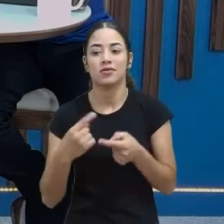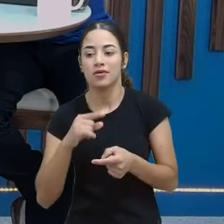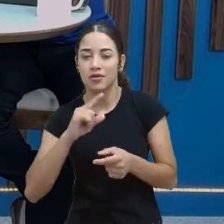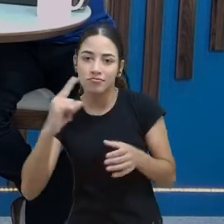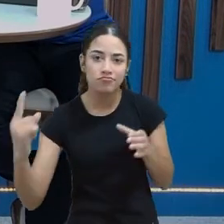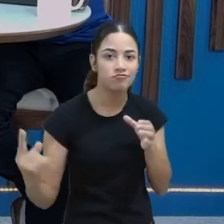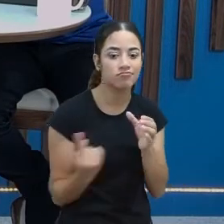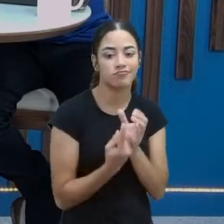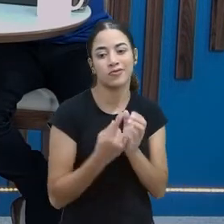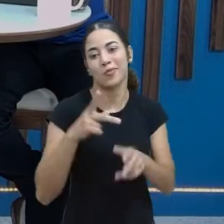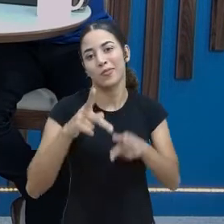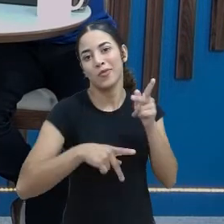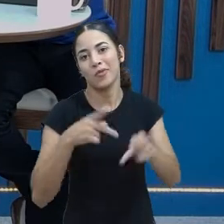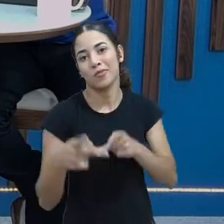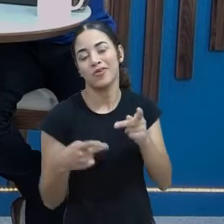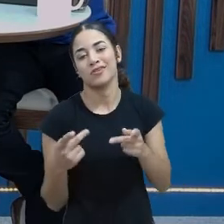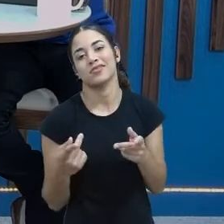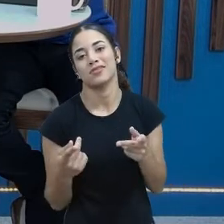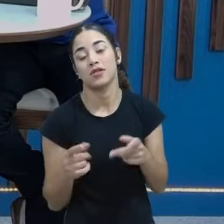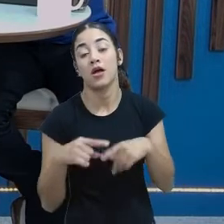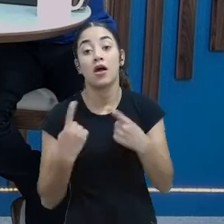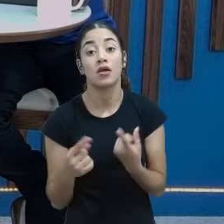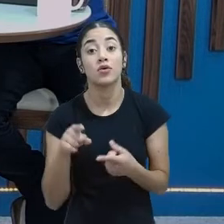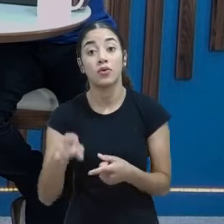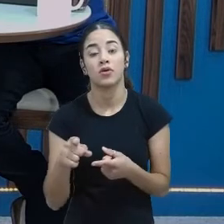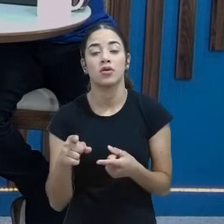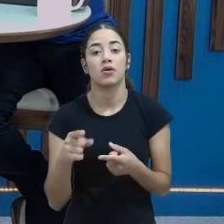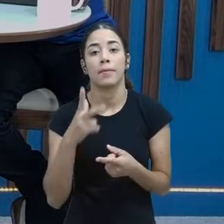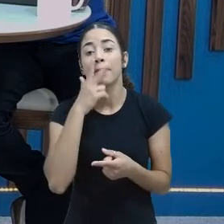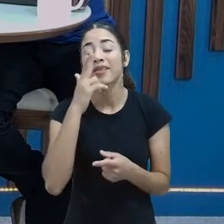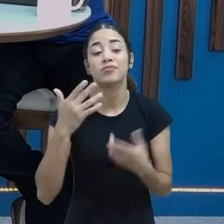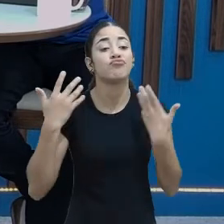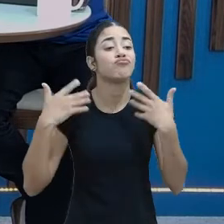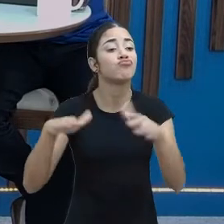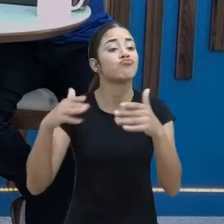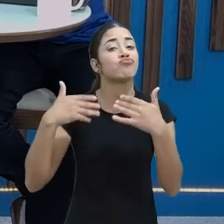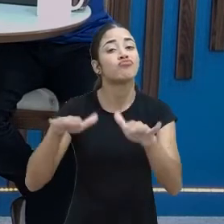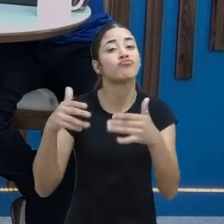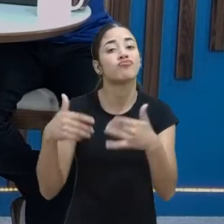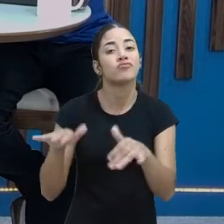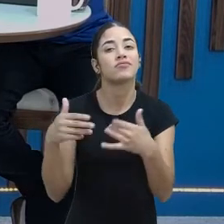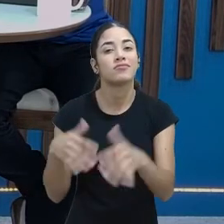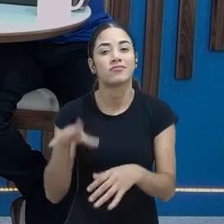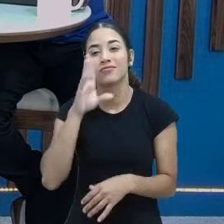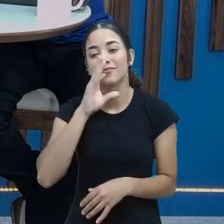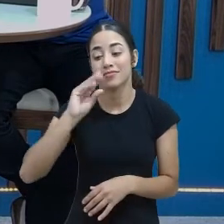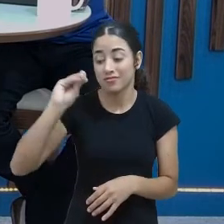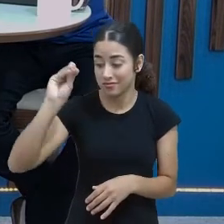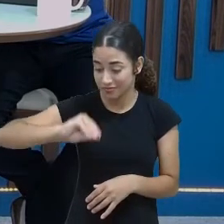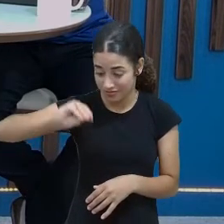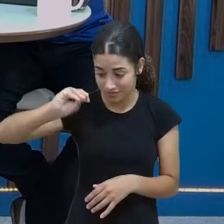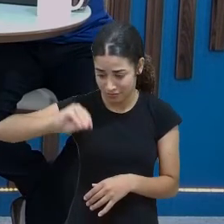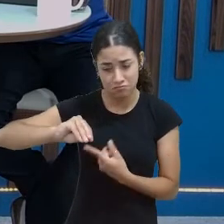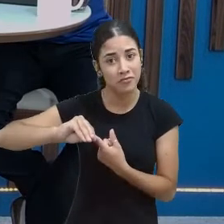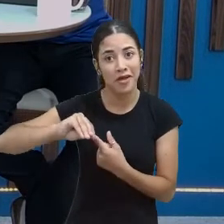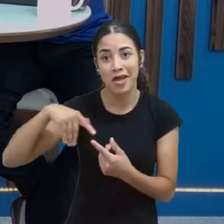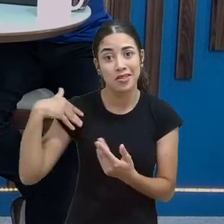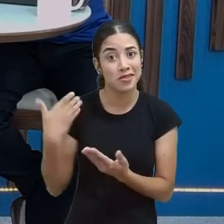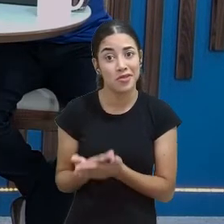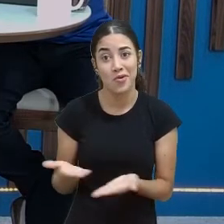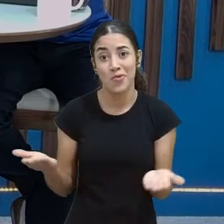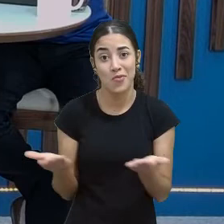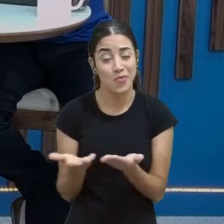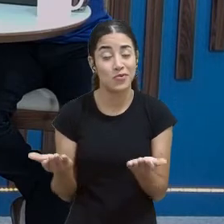essa população. Então, começaram a ficar à margem da sociedade. E até hoje se tem,